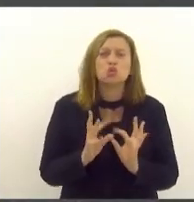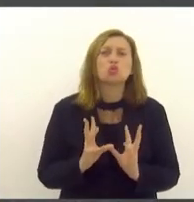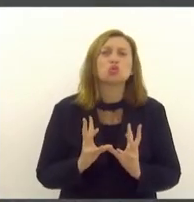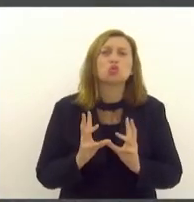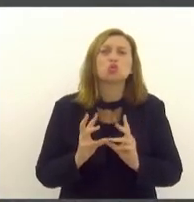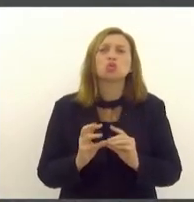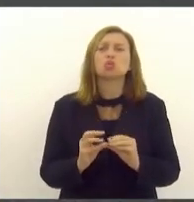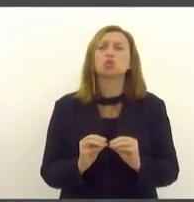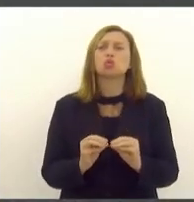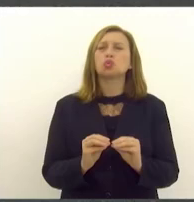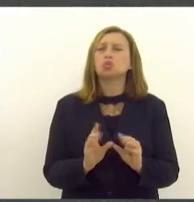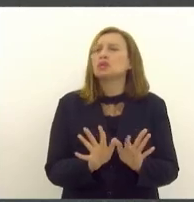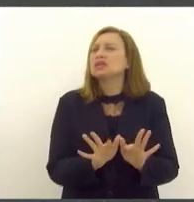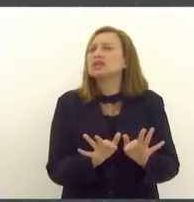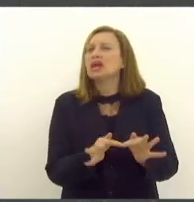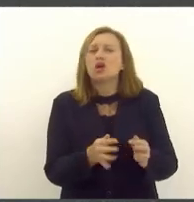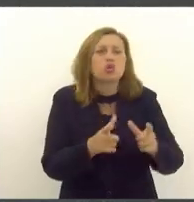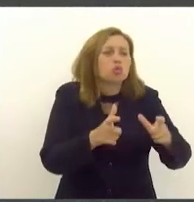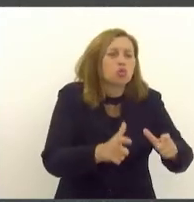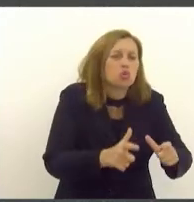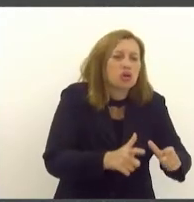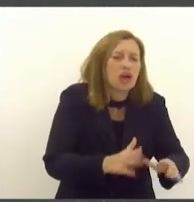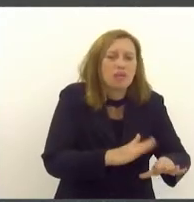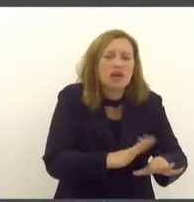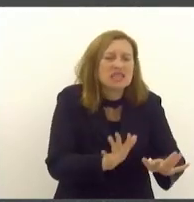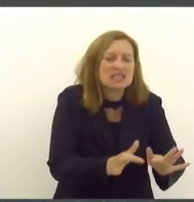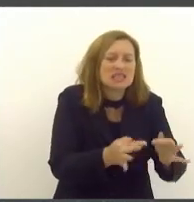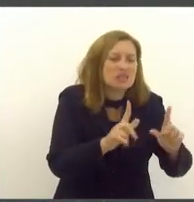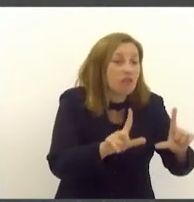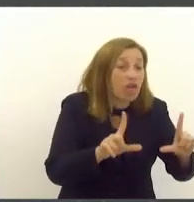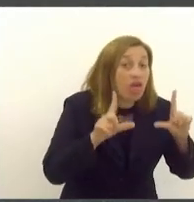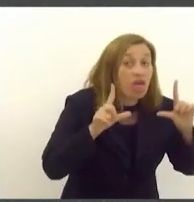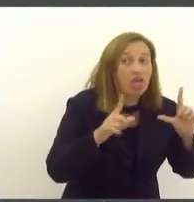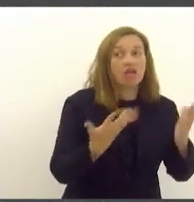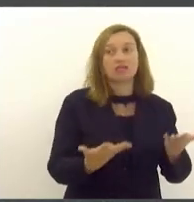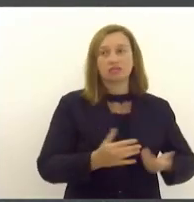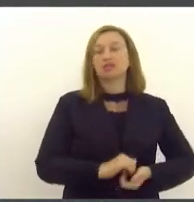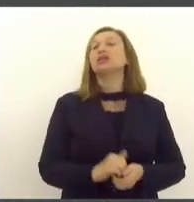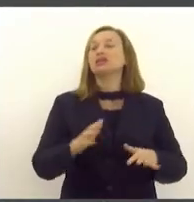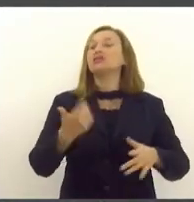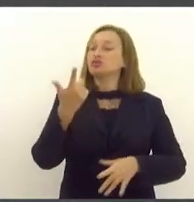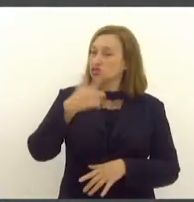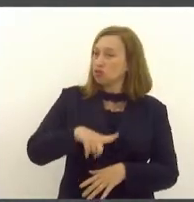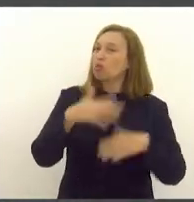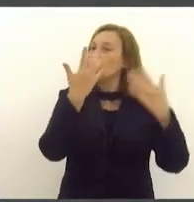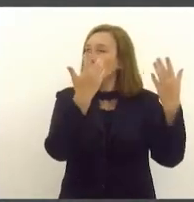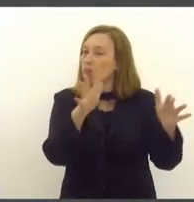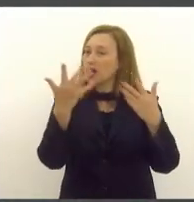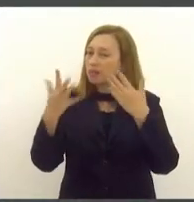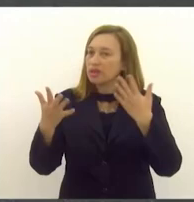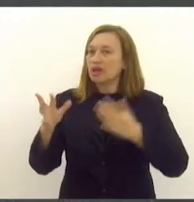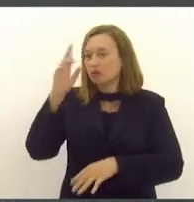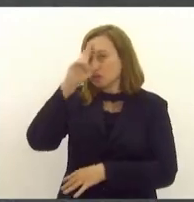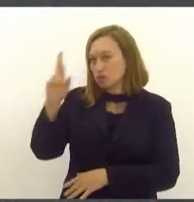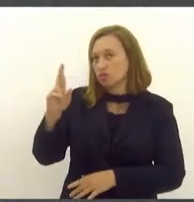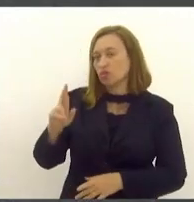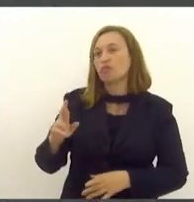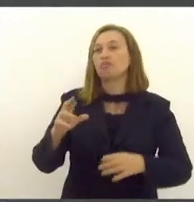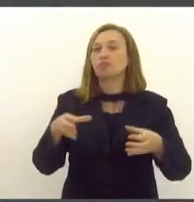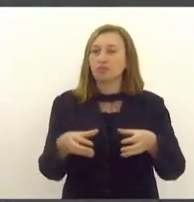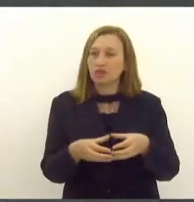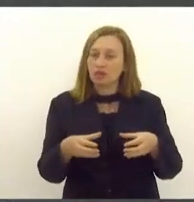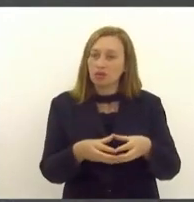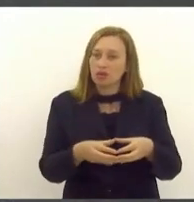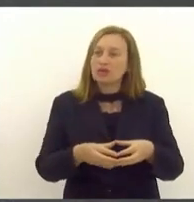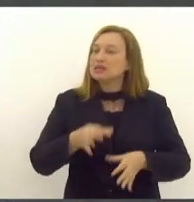pelatecnia ele faz onde é onde é que tem mídia então mais uma vez parabenizava a excelência por essa comissão